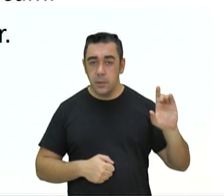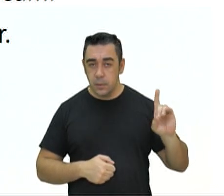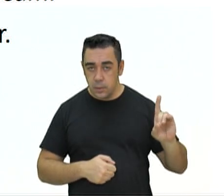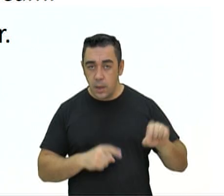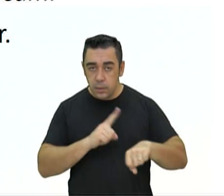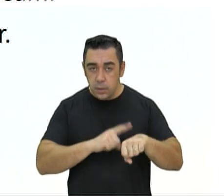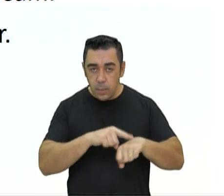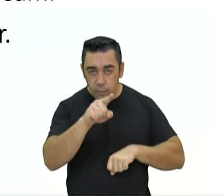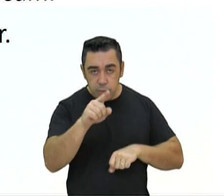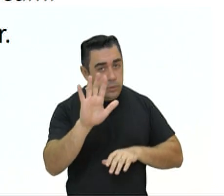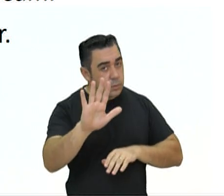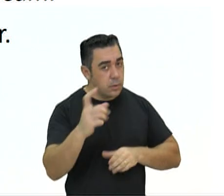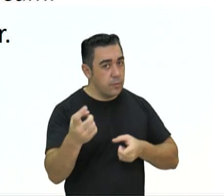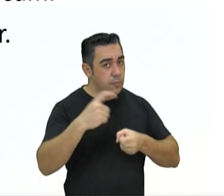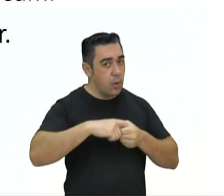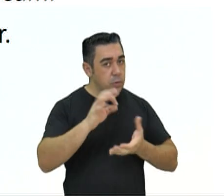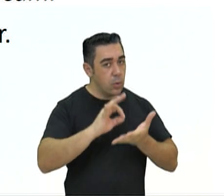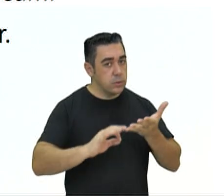um tempinho e já voltamos.